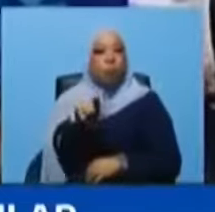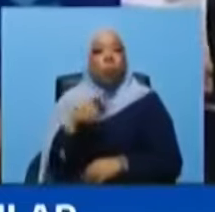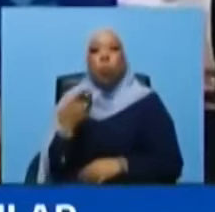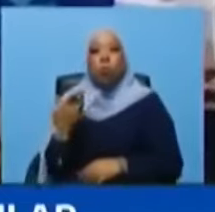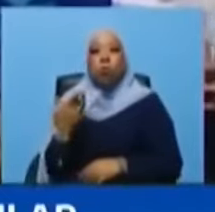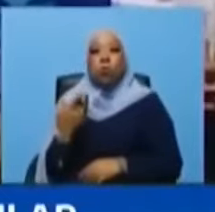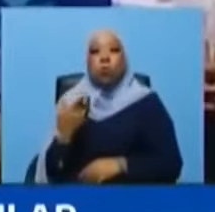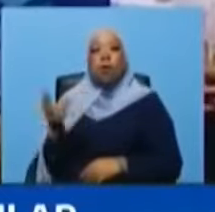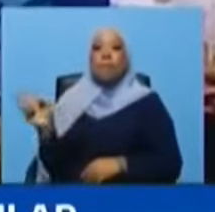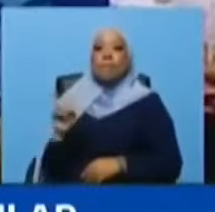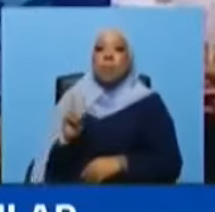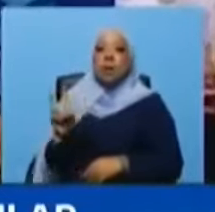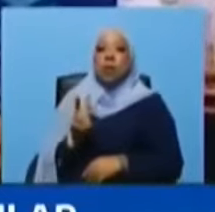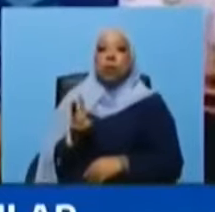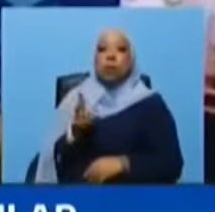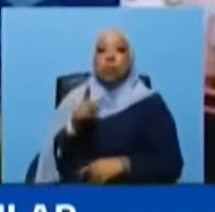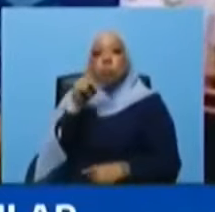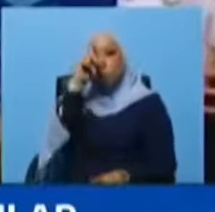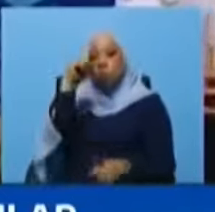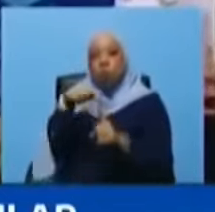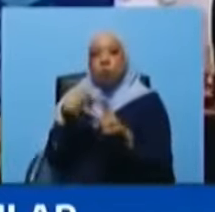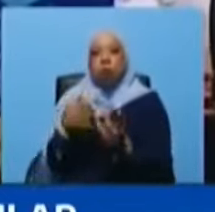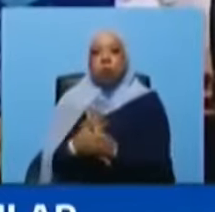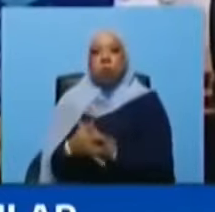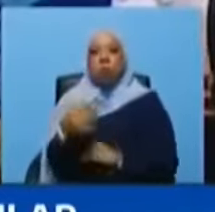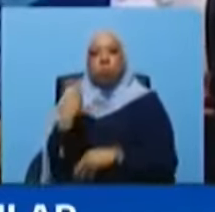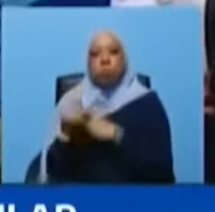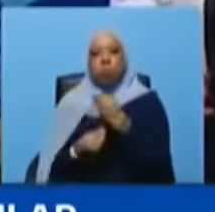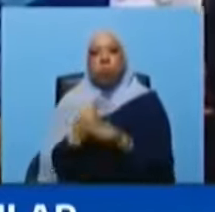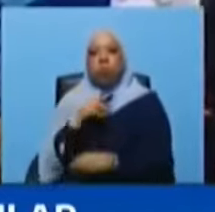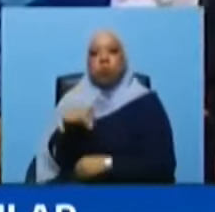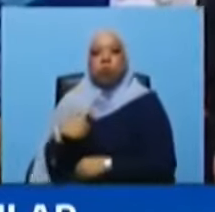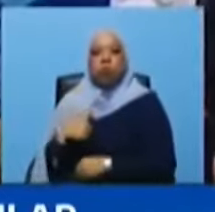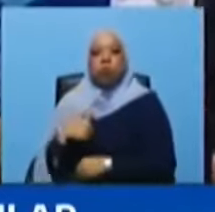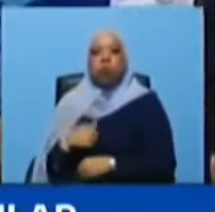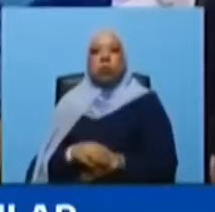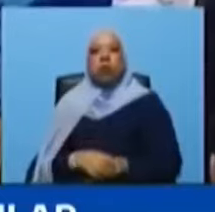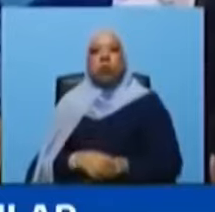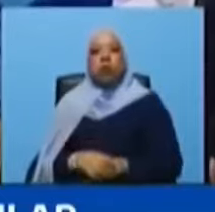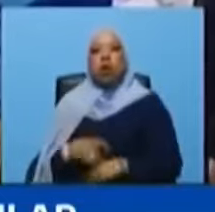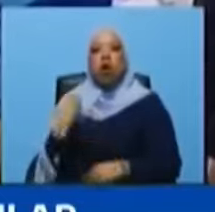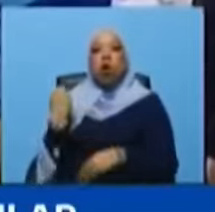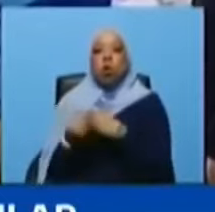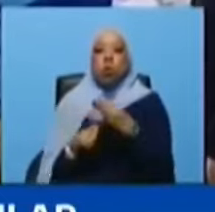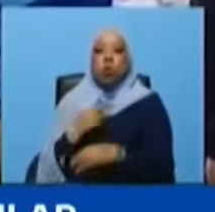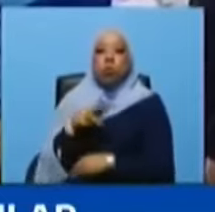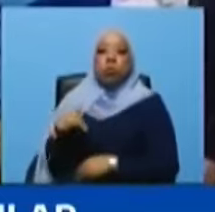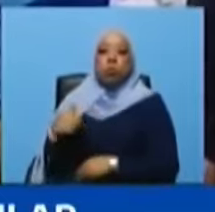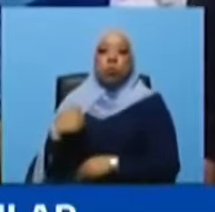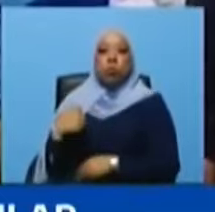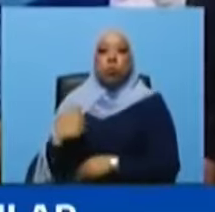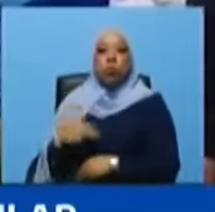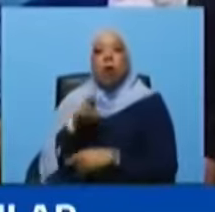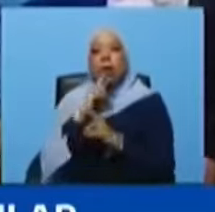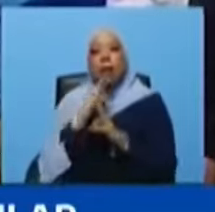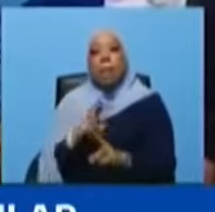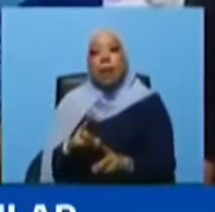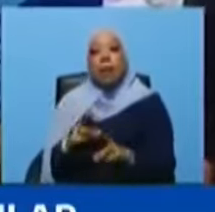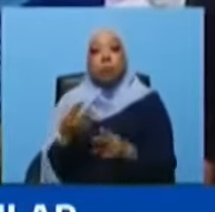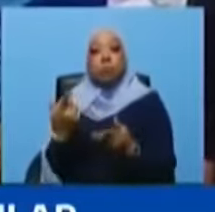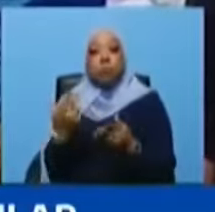eu gostaria de uma avaliação do senhor sobre o custo político aqui no Brasil da